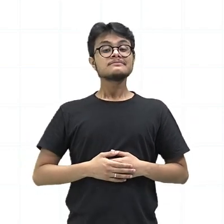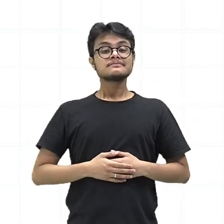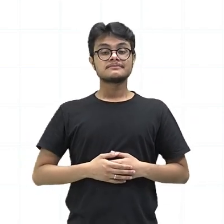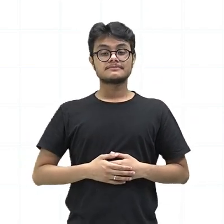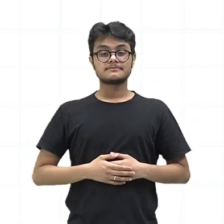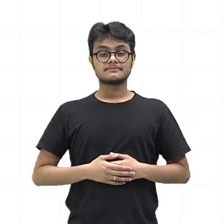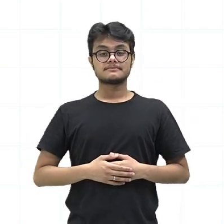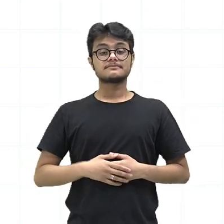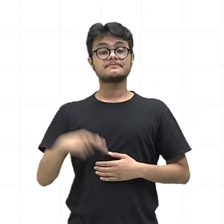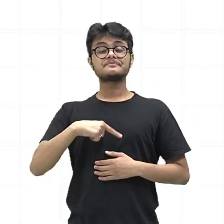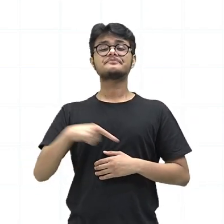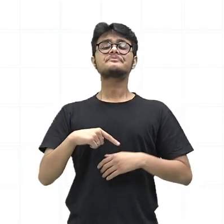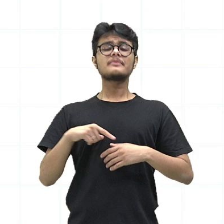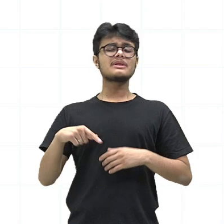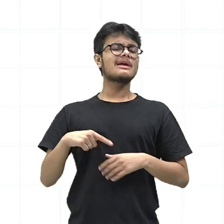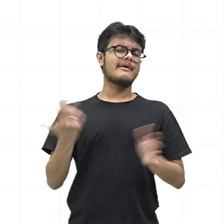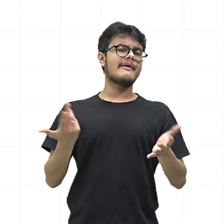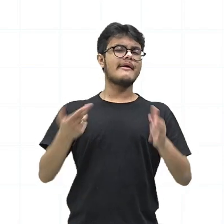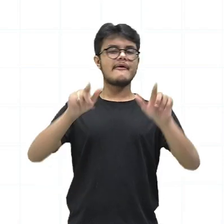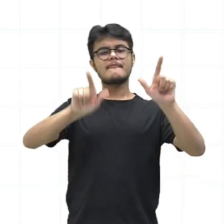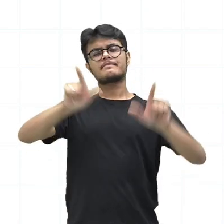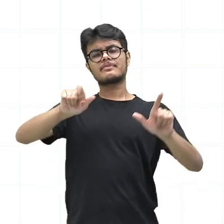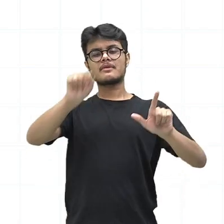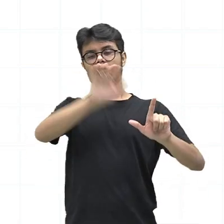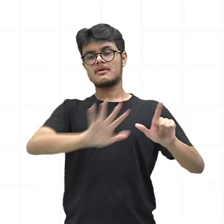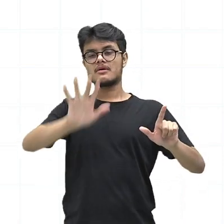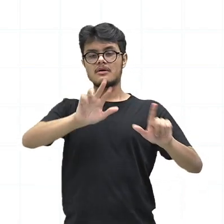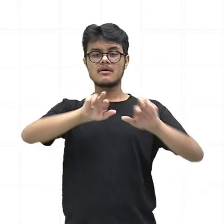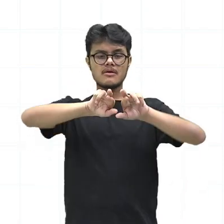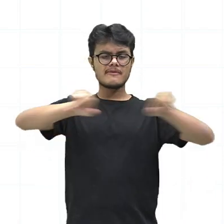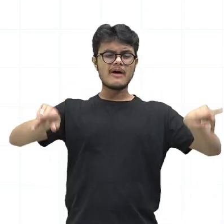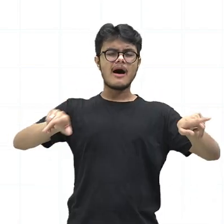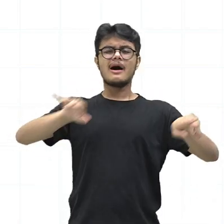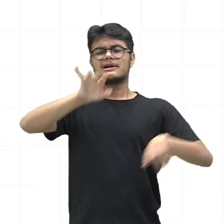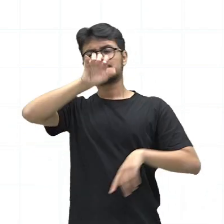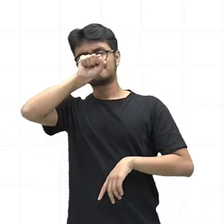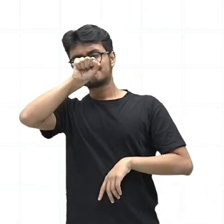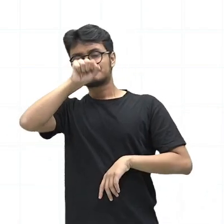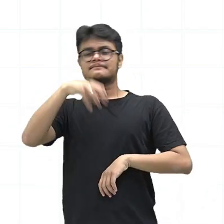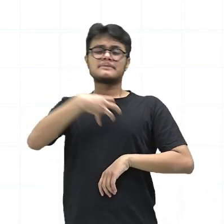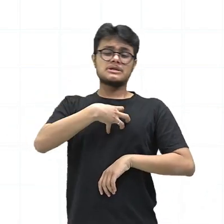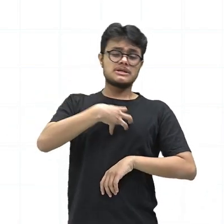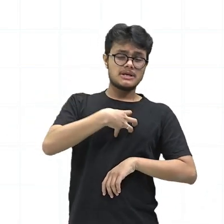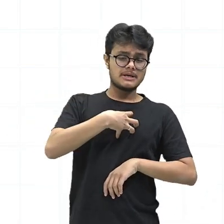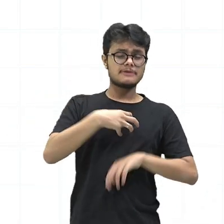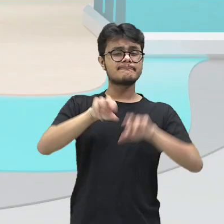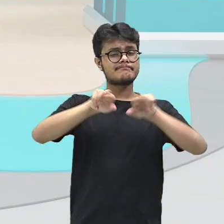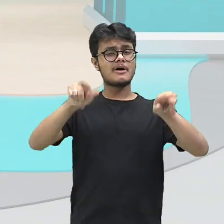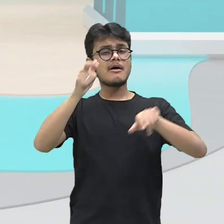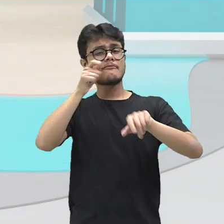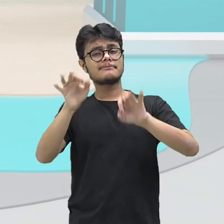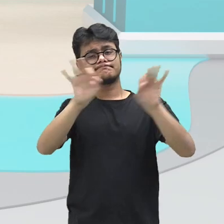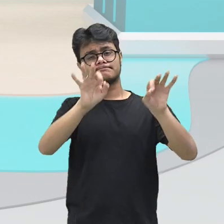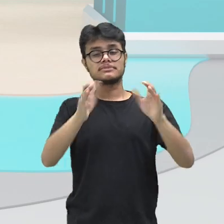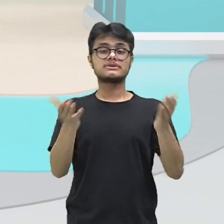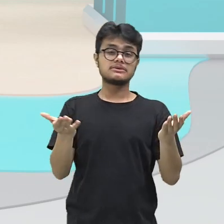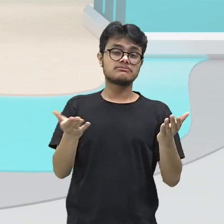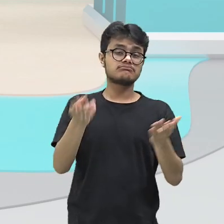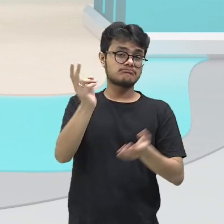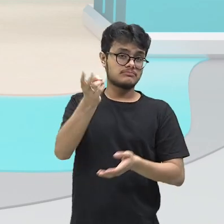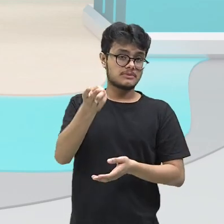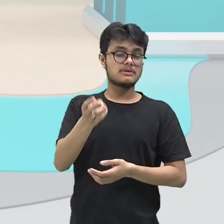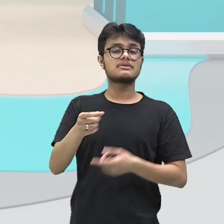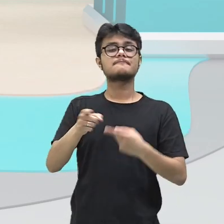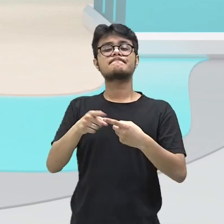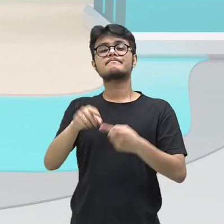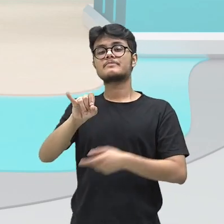multimídia e provocar sensações táteis, térmicas, odoríferas, auditivas, visuais, entre outras. Então, a instalação